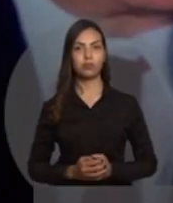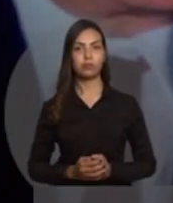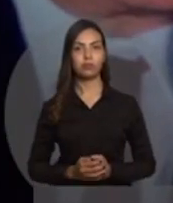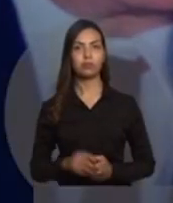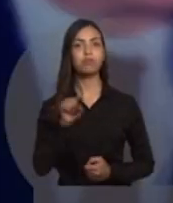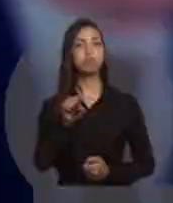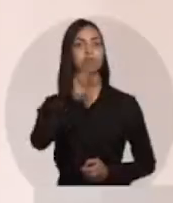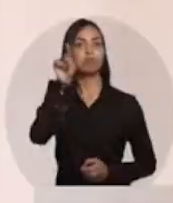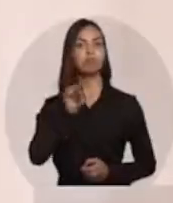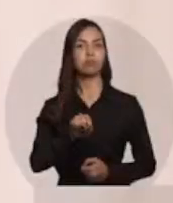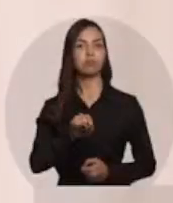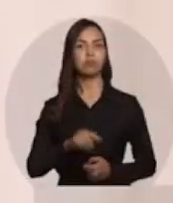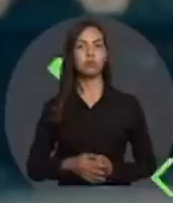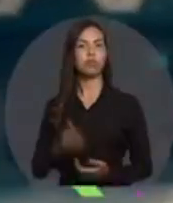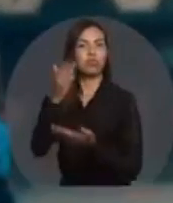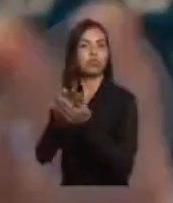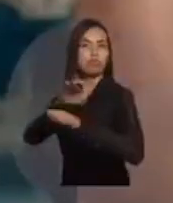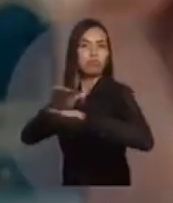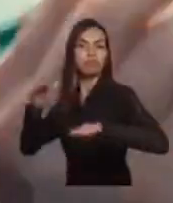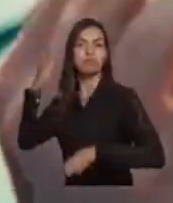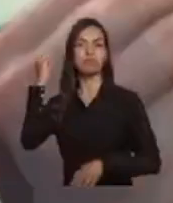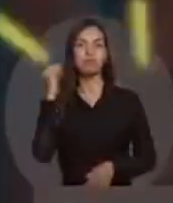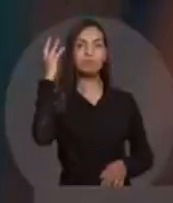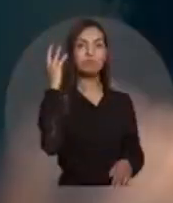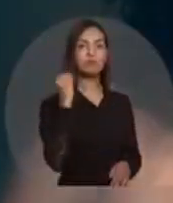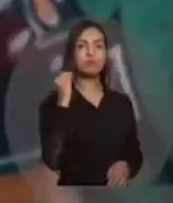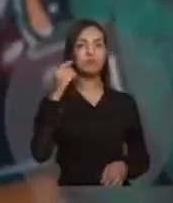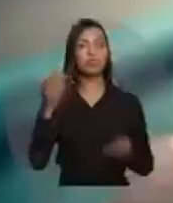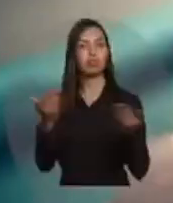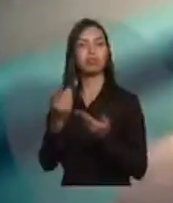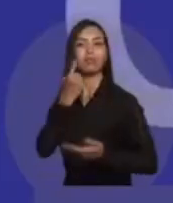certo. E você? Chega de blá blá blá,